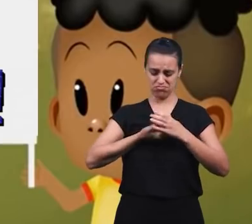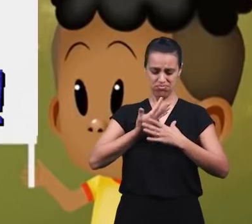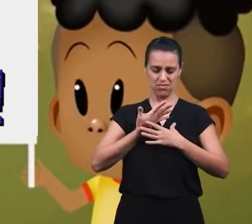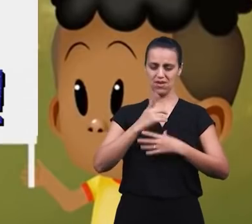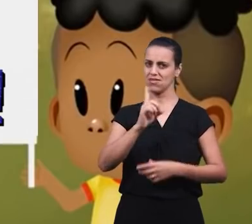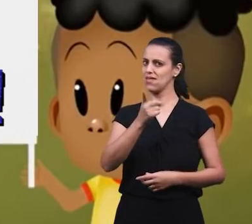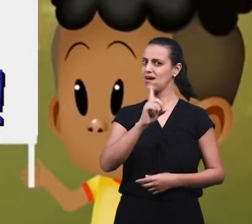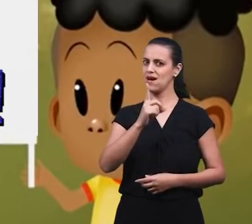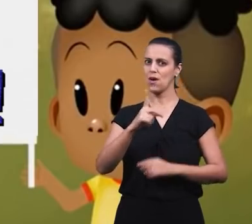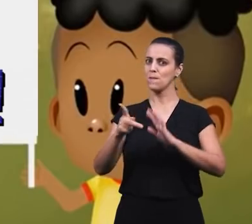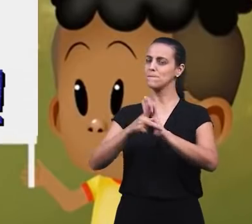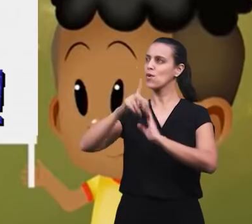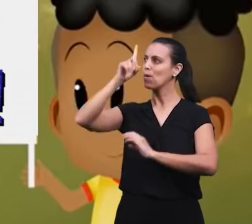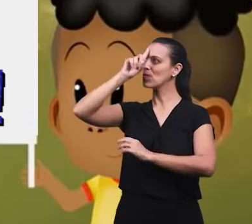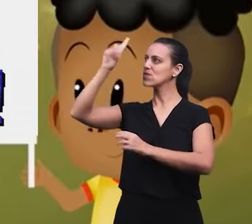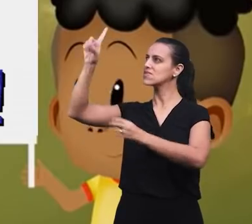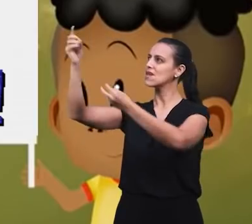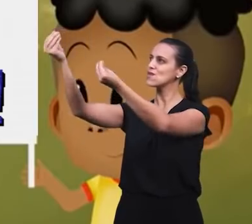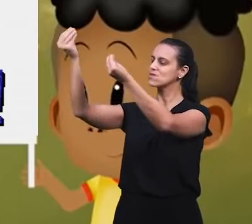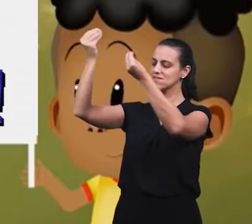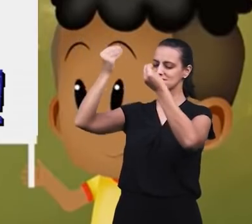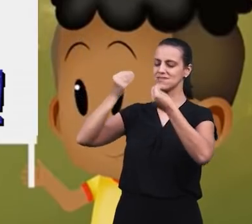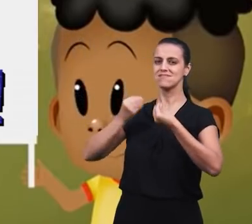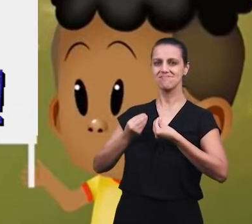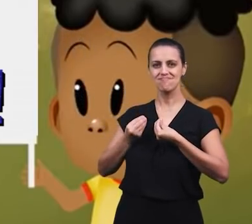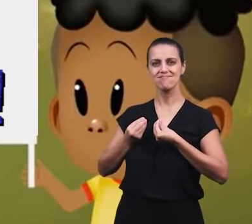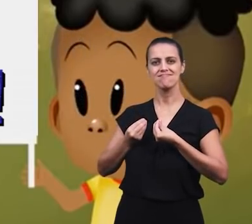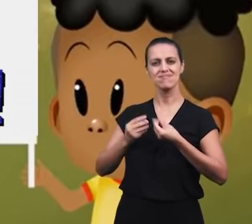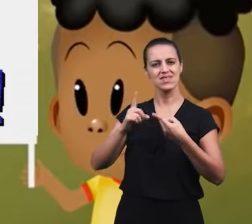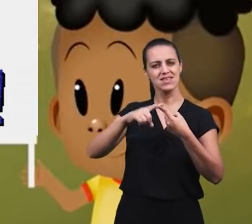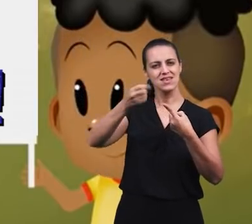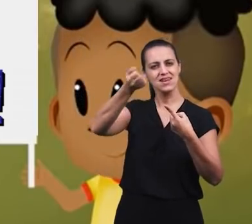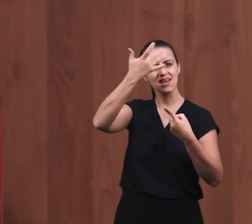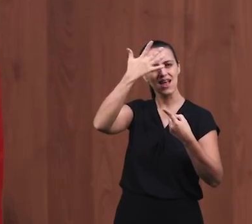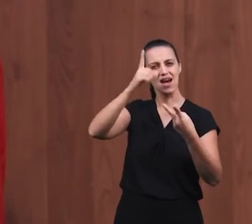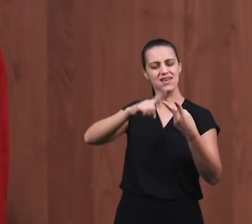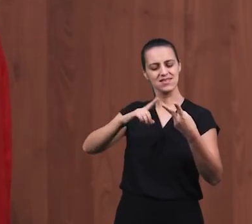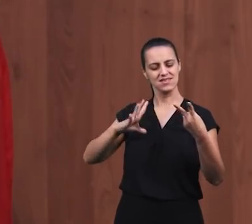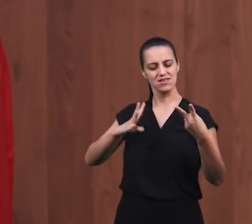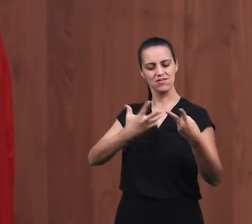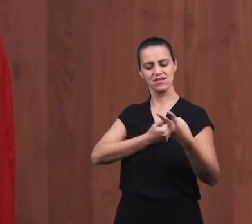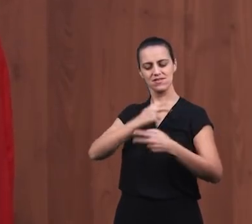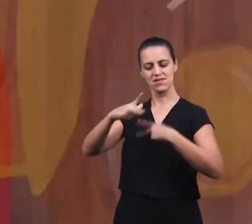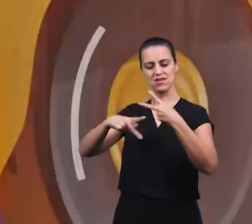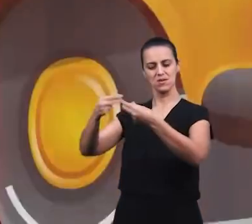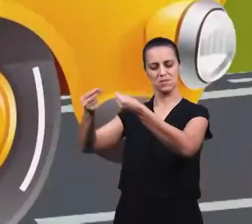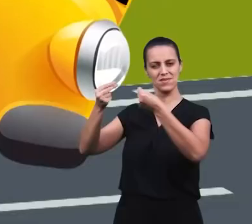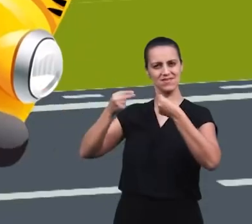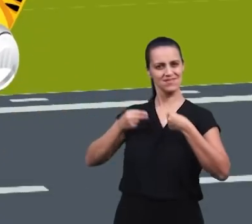é um dom de Deus. A salvação e a graça é um presente de Deus para as nossas vidas.